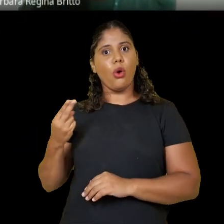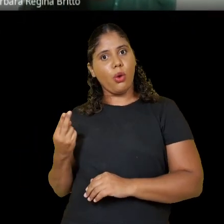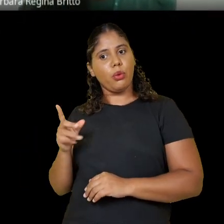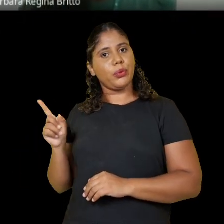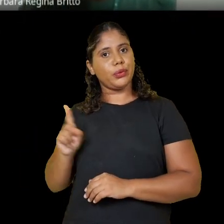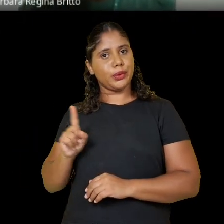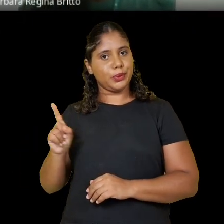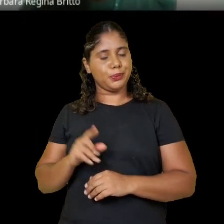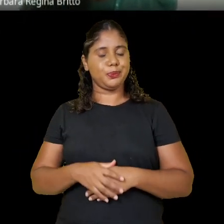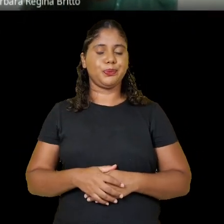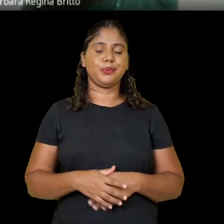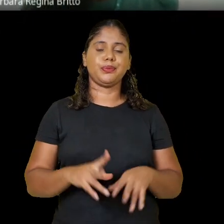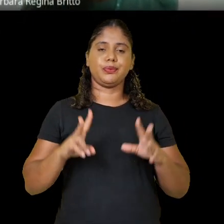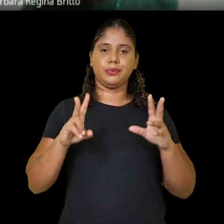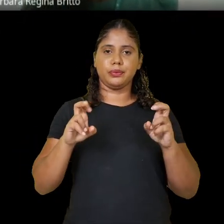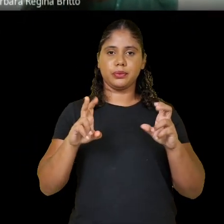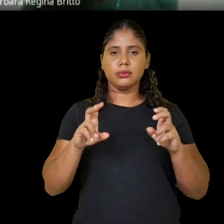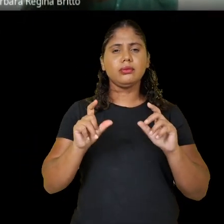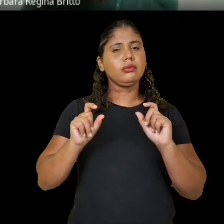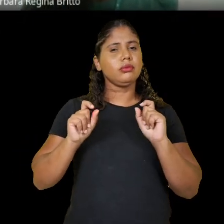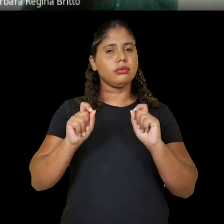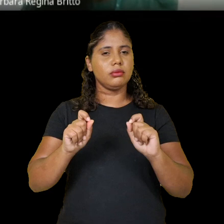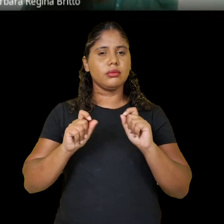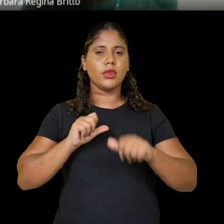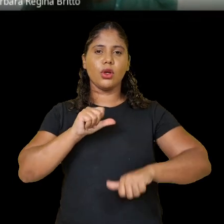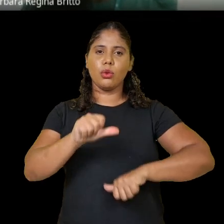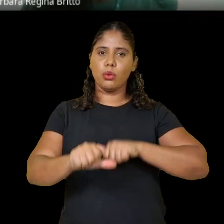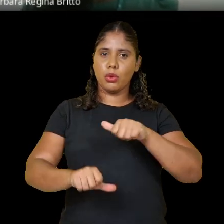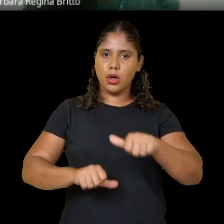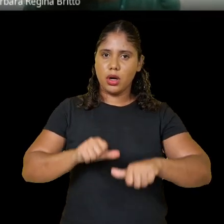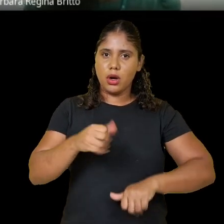No que diz respeito a alterações